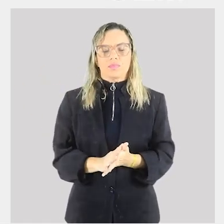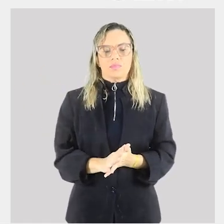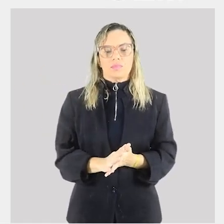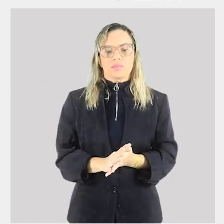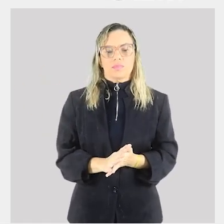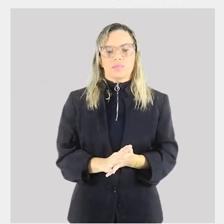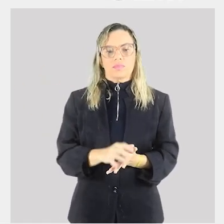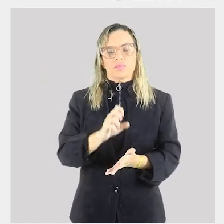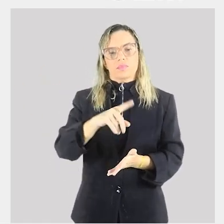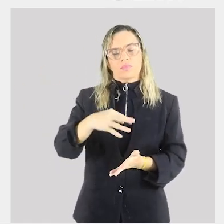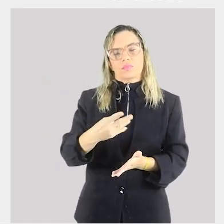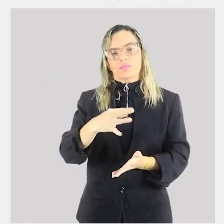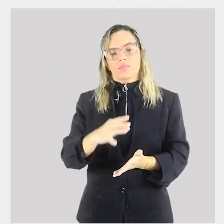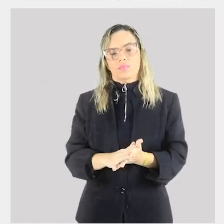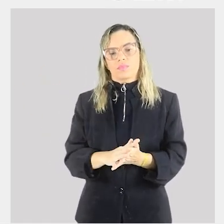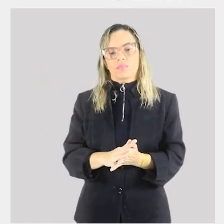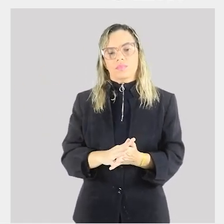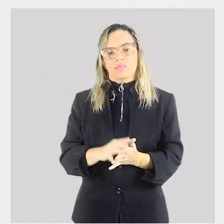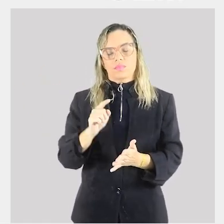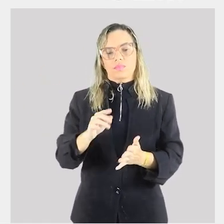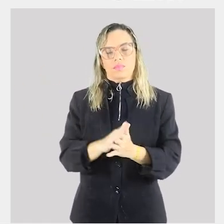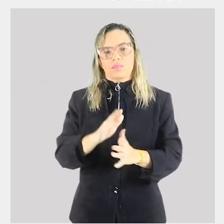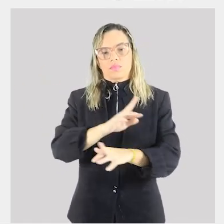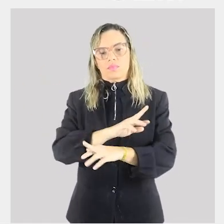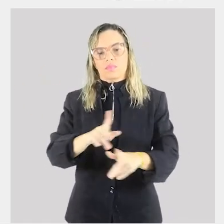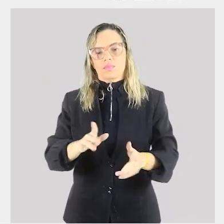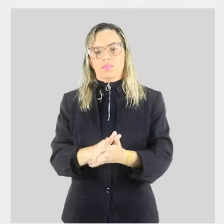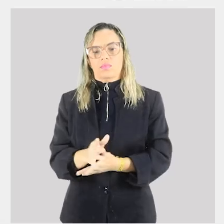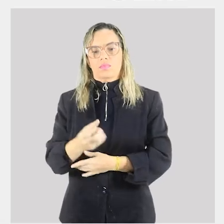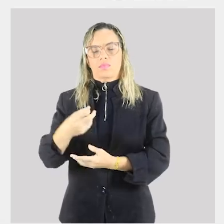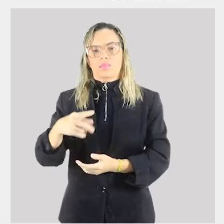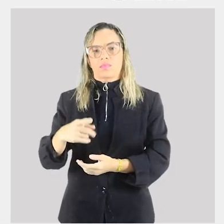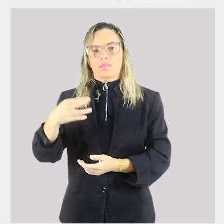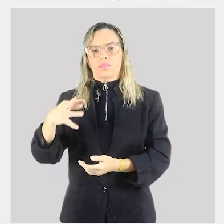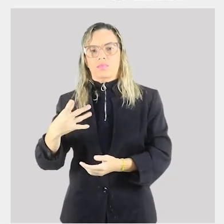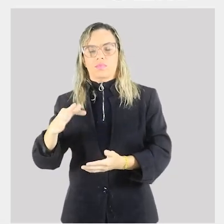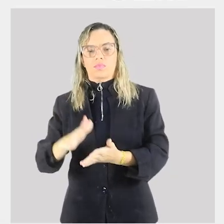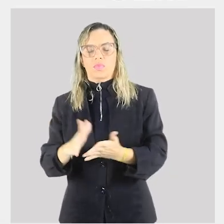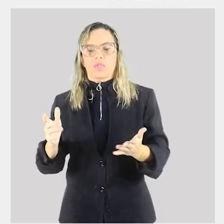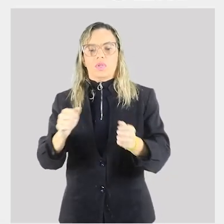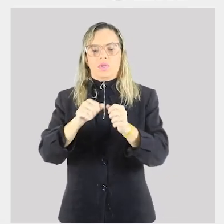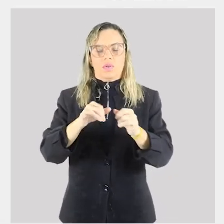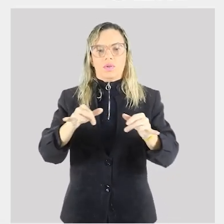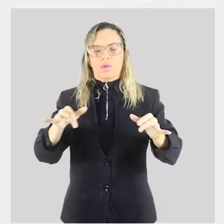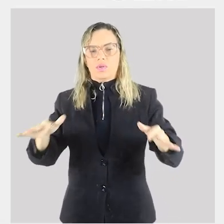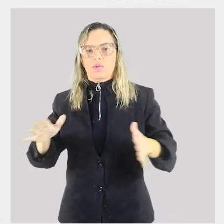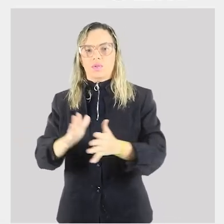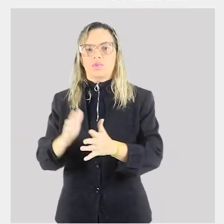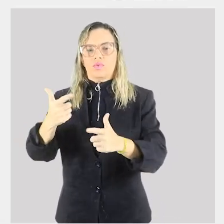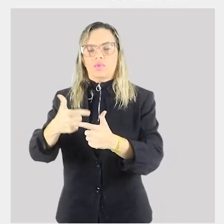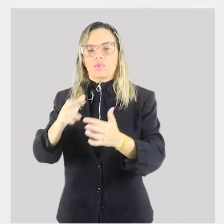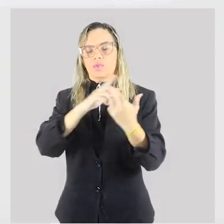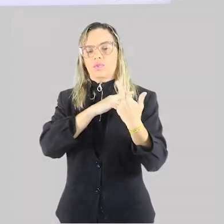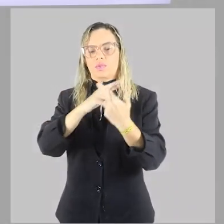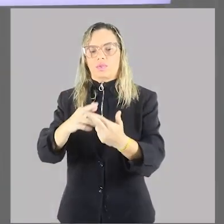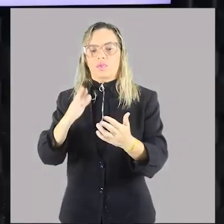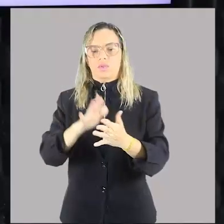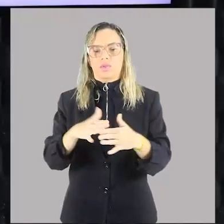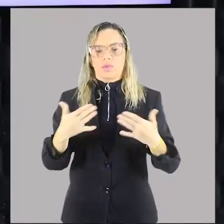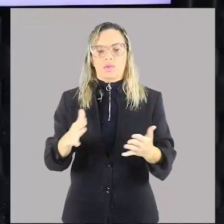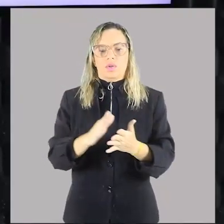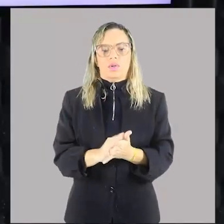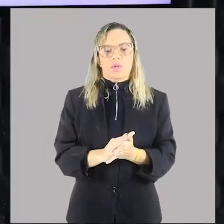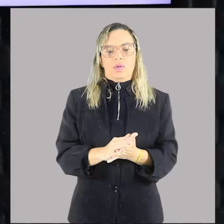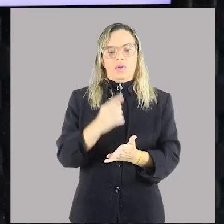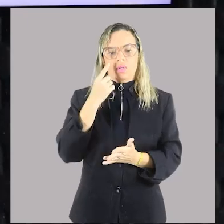tomem muita atenção. Nós vamos agora debater a diferença entre descentralização e desconcentração. Essa diferença é muitas